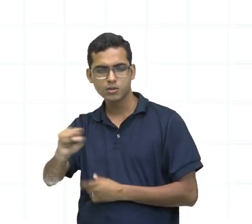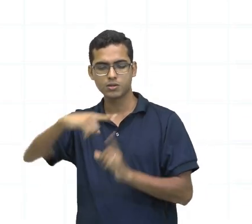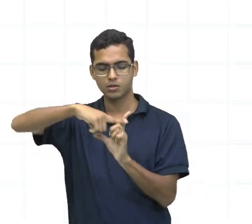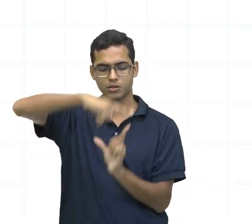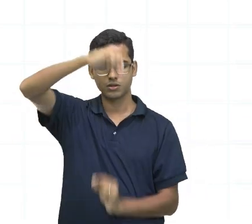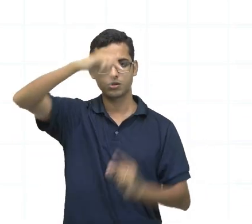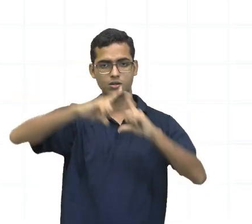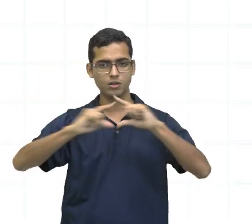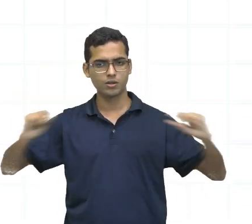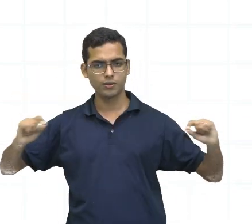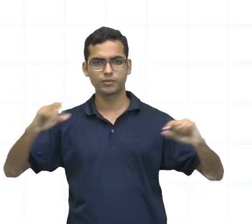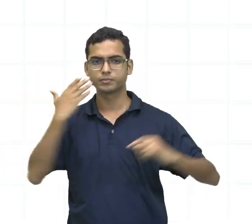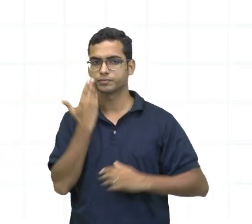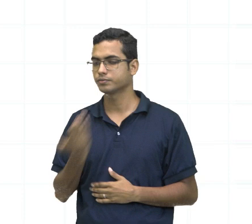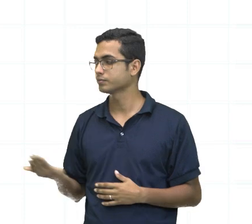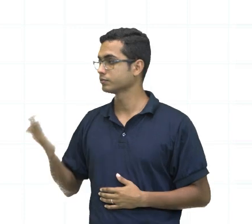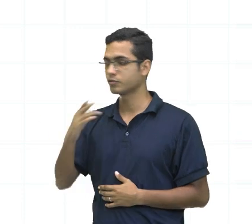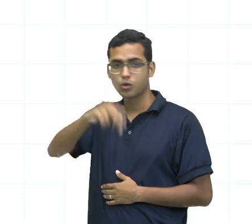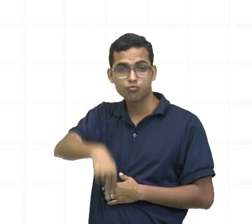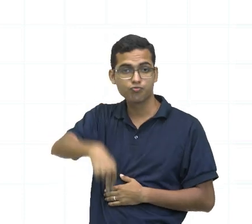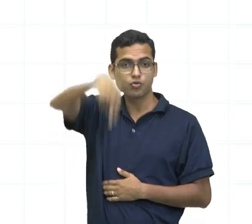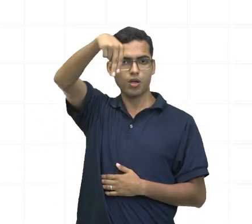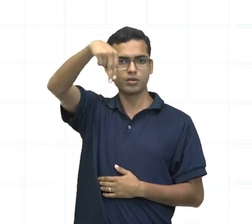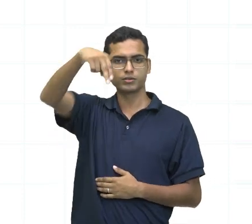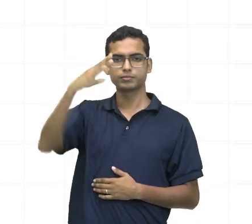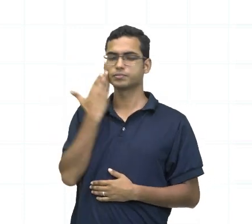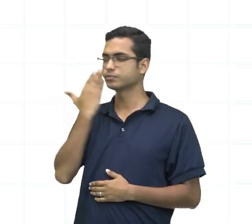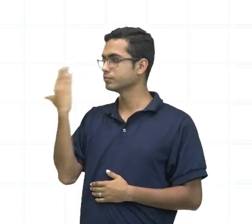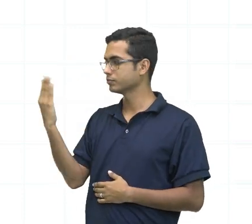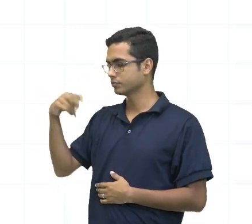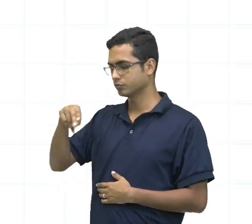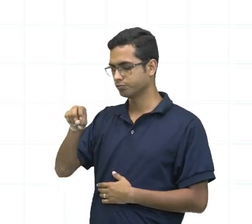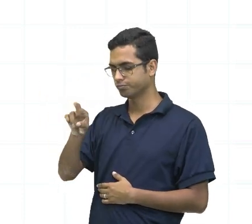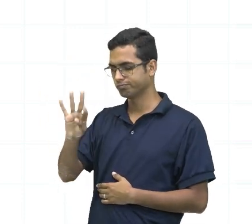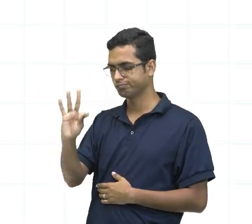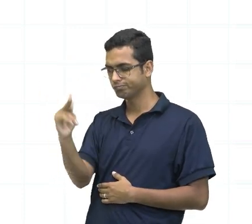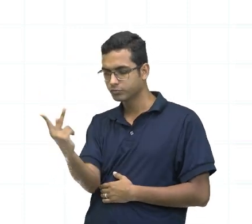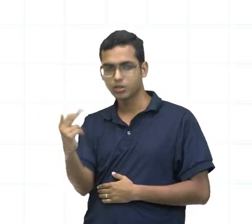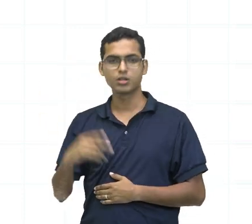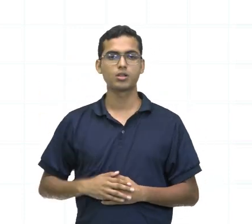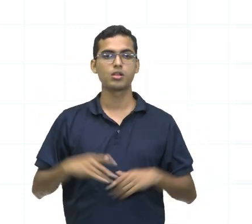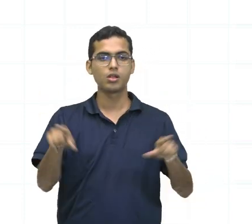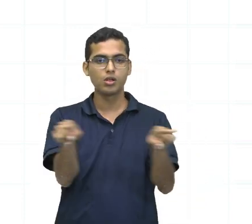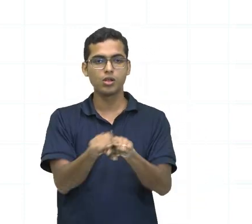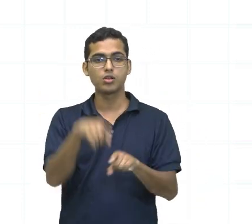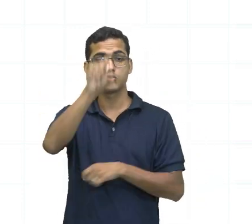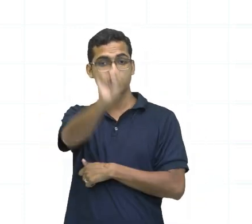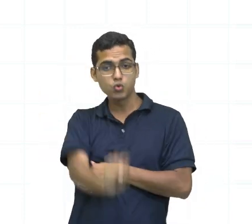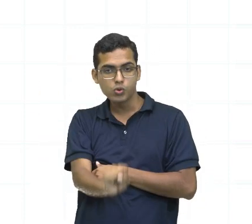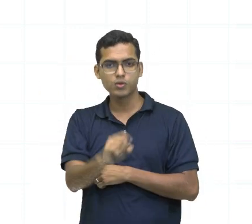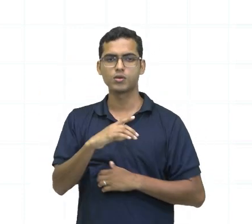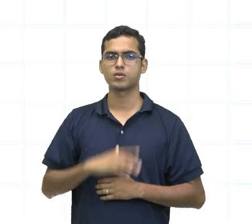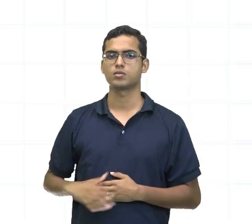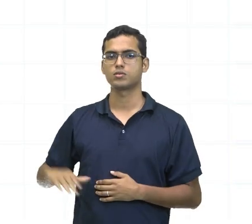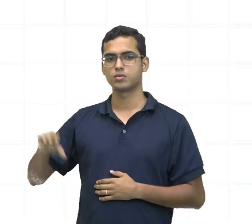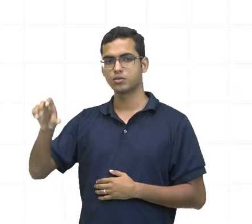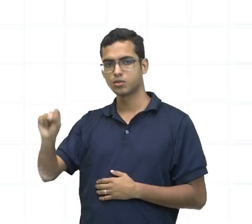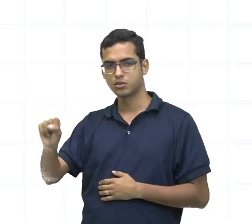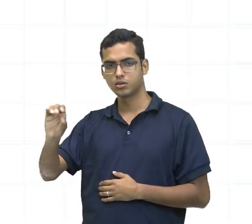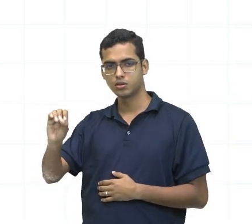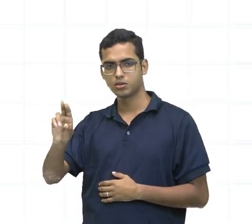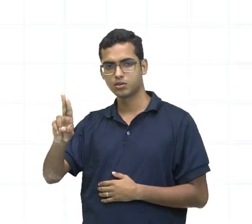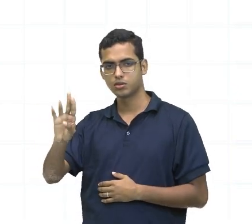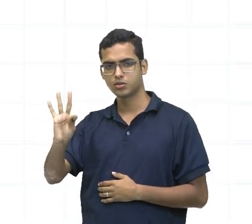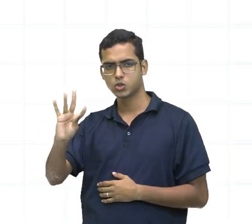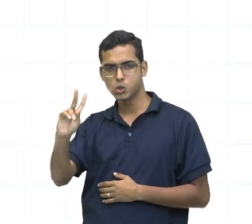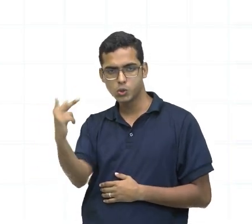north, né, abreviação UN. Sul, em língua inglesa, vai ficar south. Repare nessa pronúncia, né? South, não é